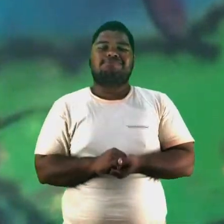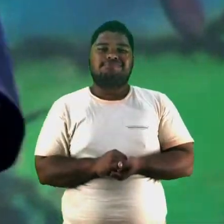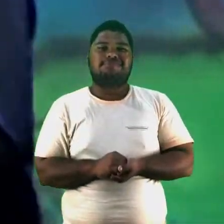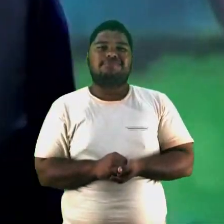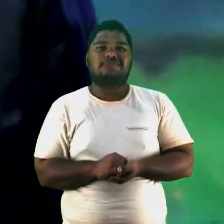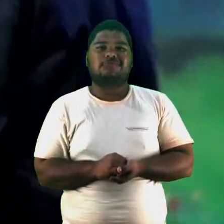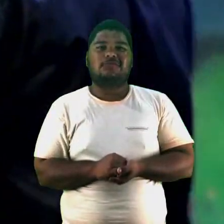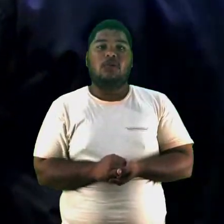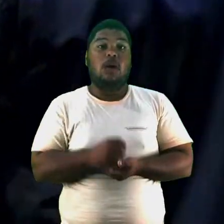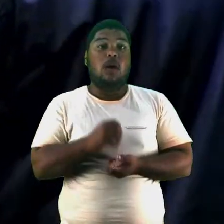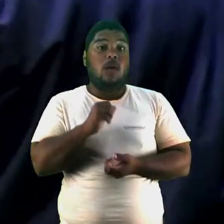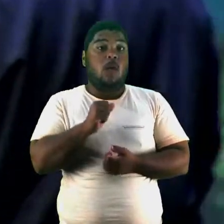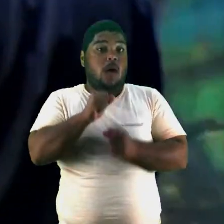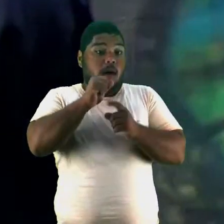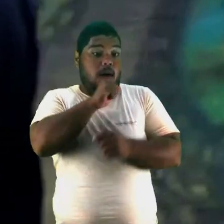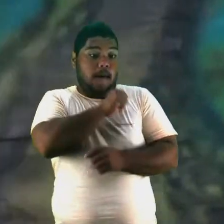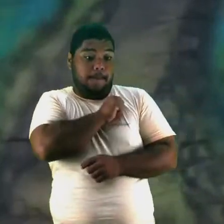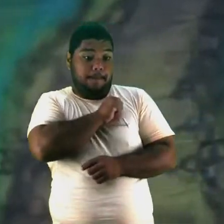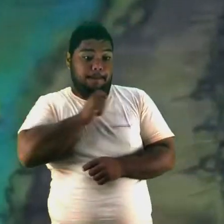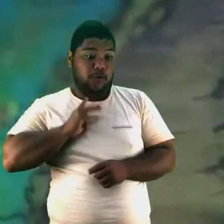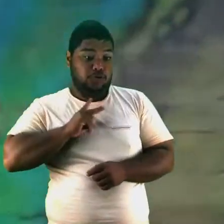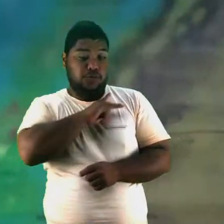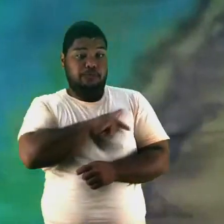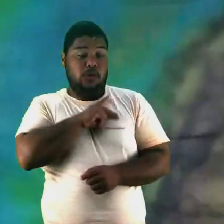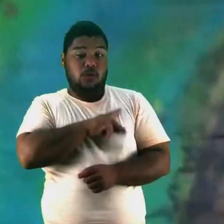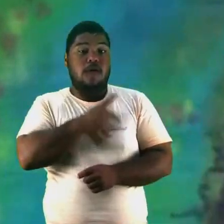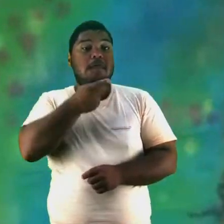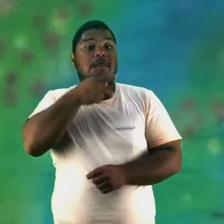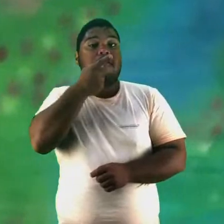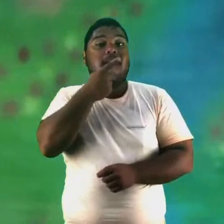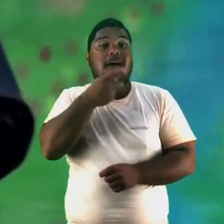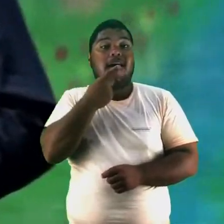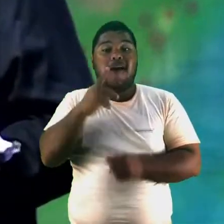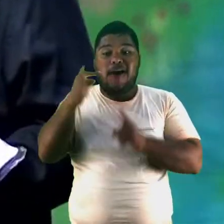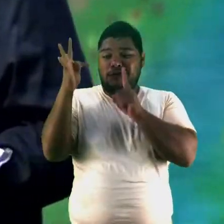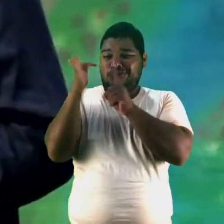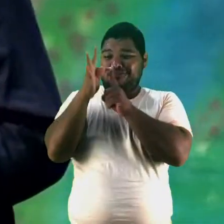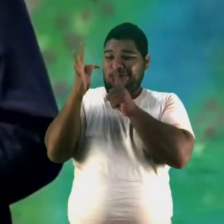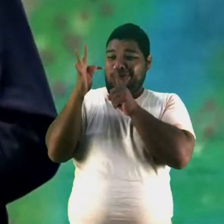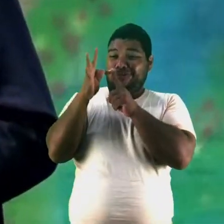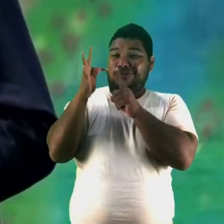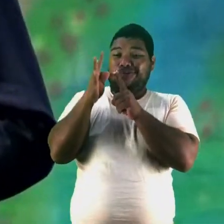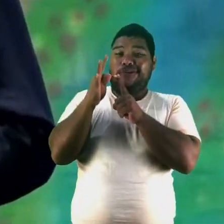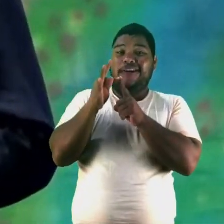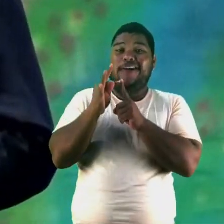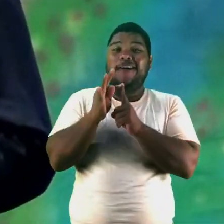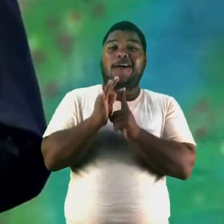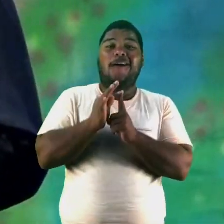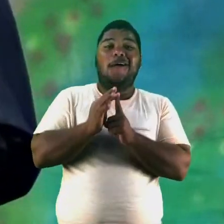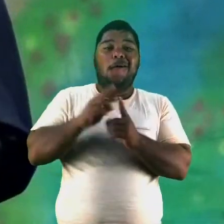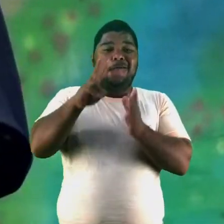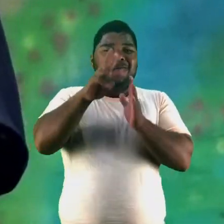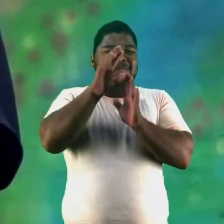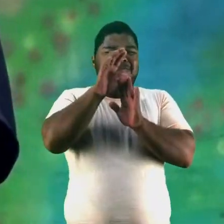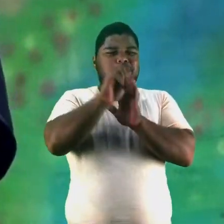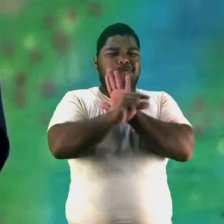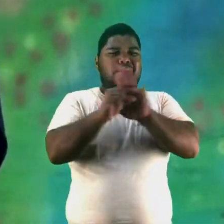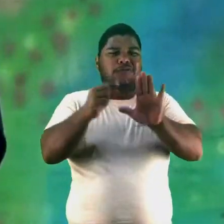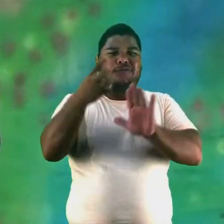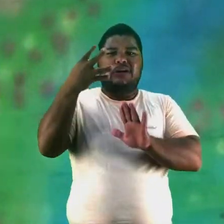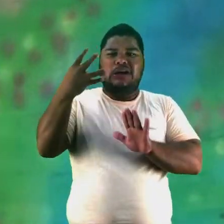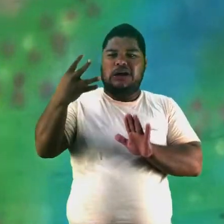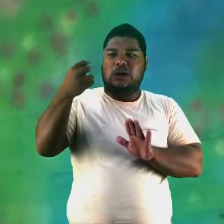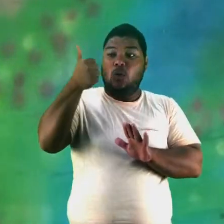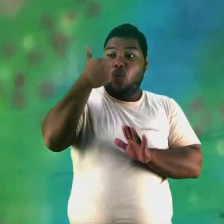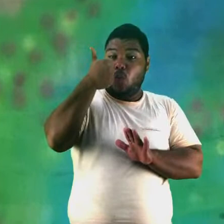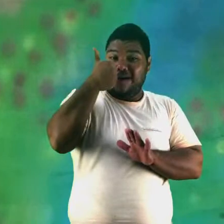O apóstolo Paulo fala a Timóteo, aqui no verso 14, para que ele